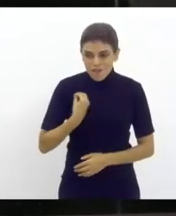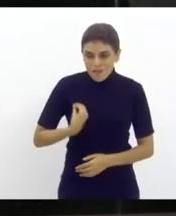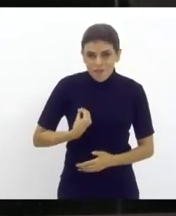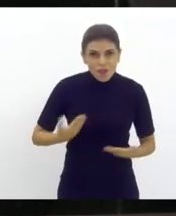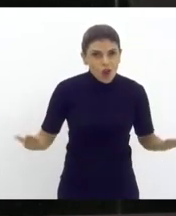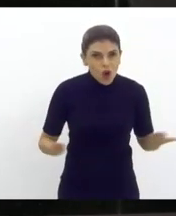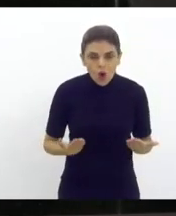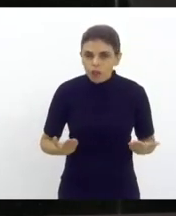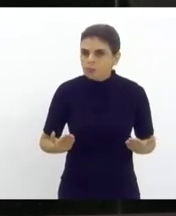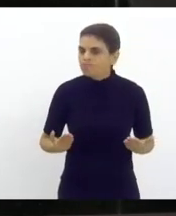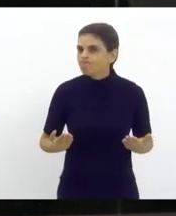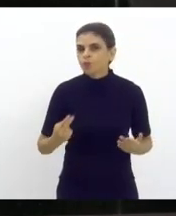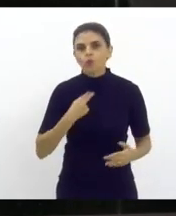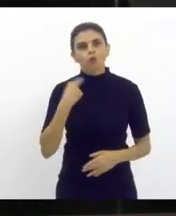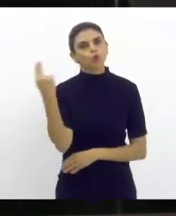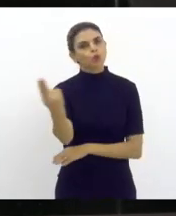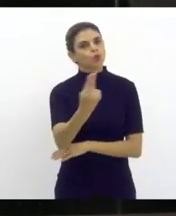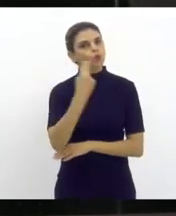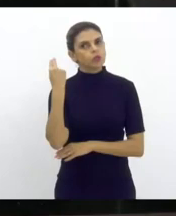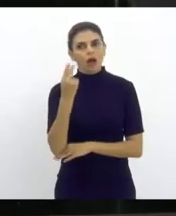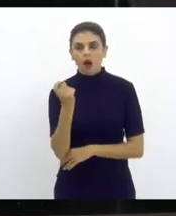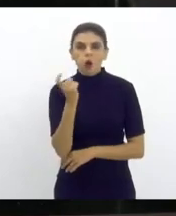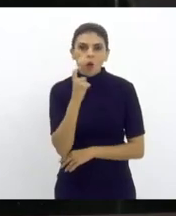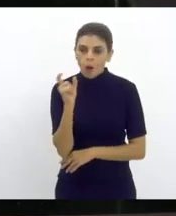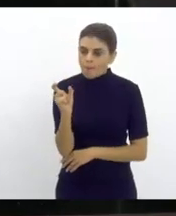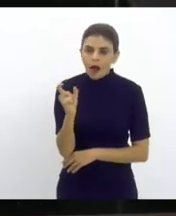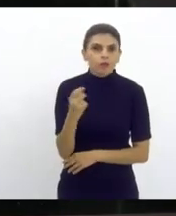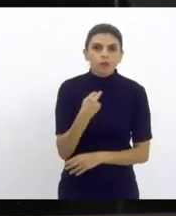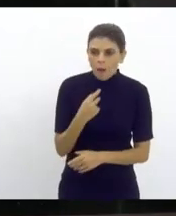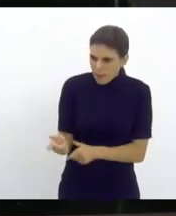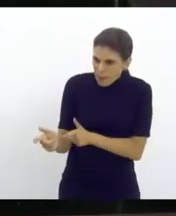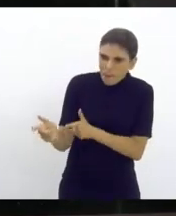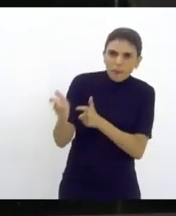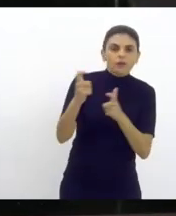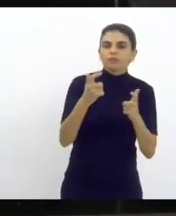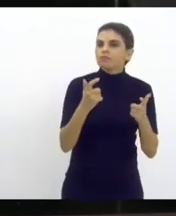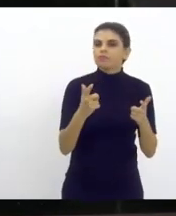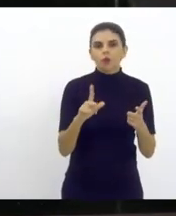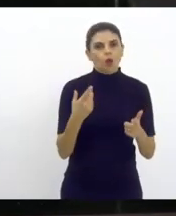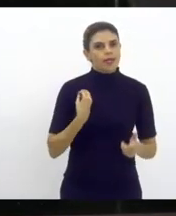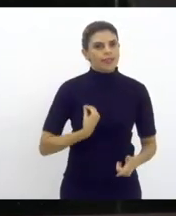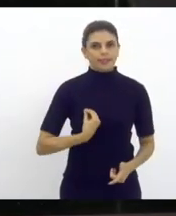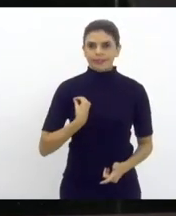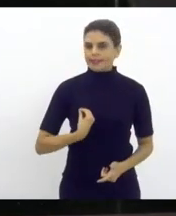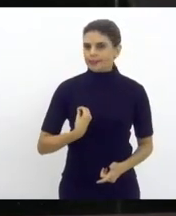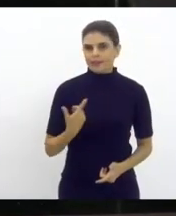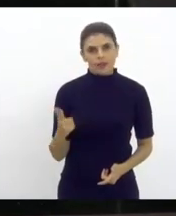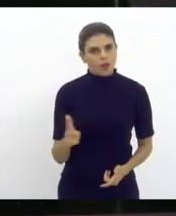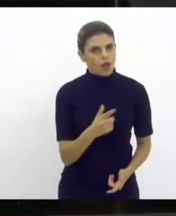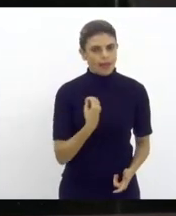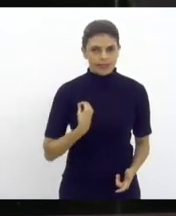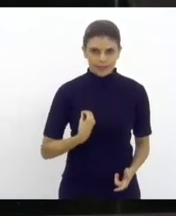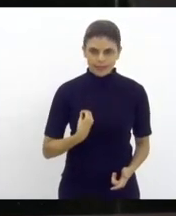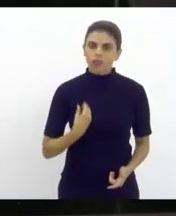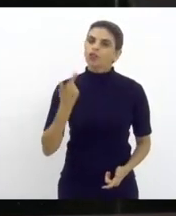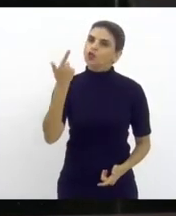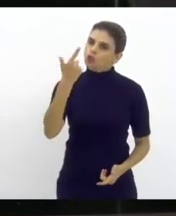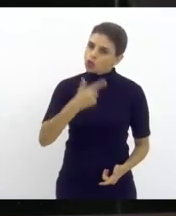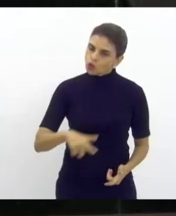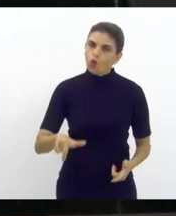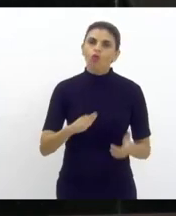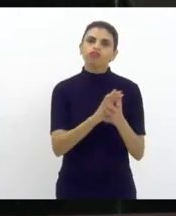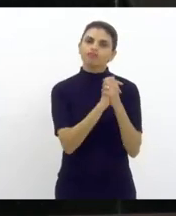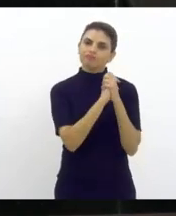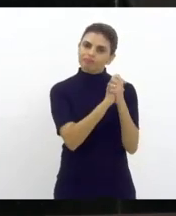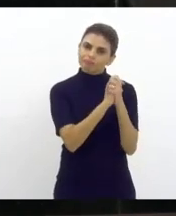Você viu como é que os cara faz munição não falta meu amigo não existe isso E aí eu quero ressaltar mais